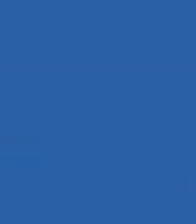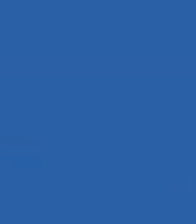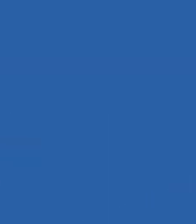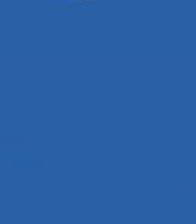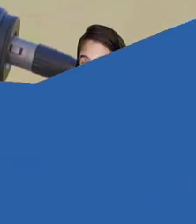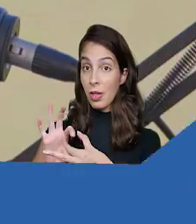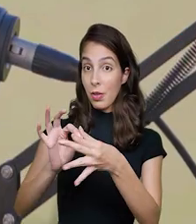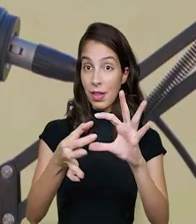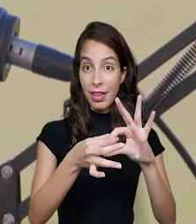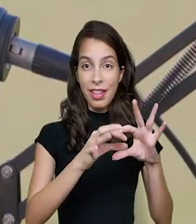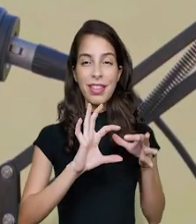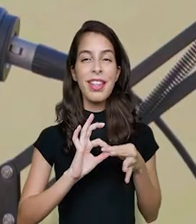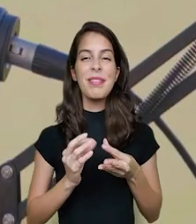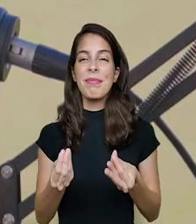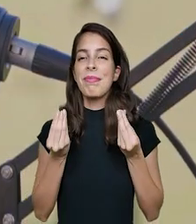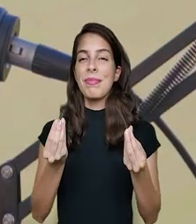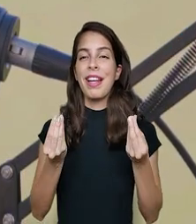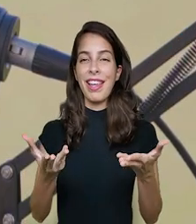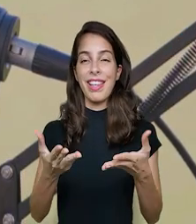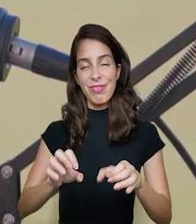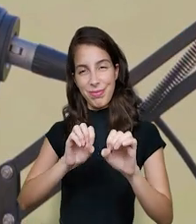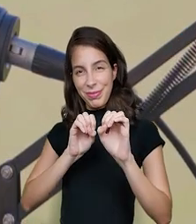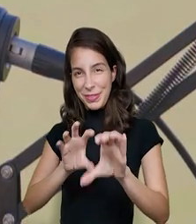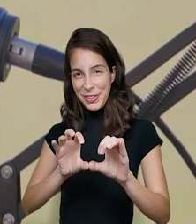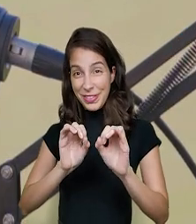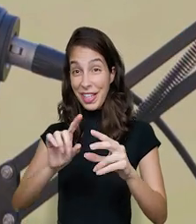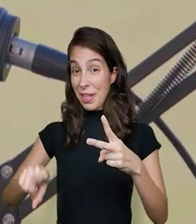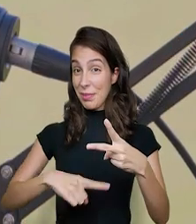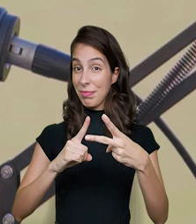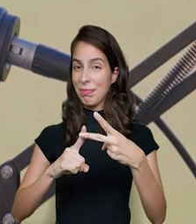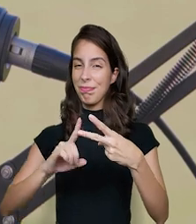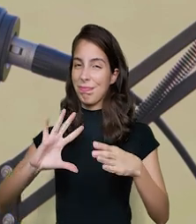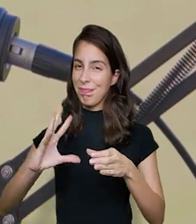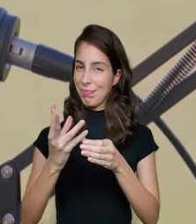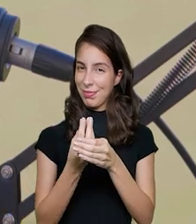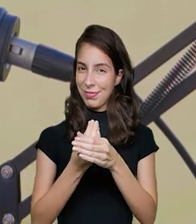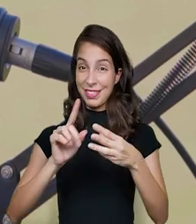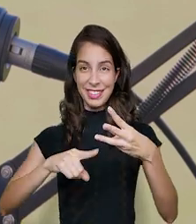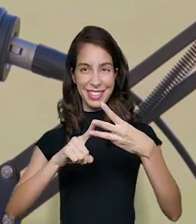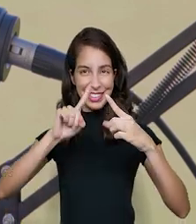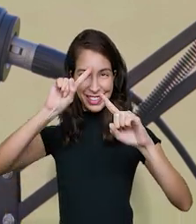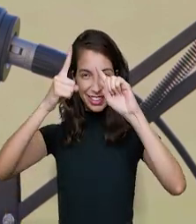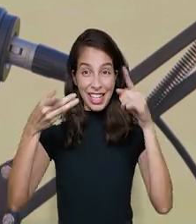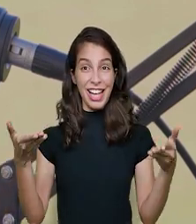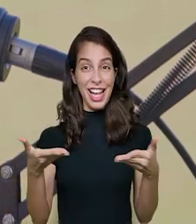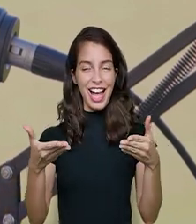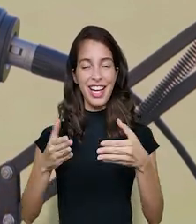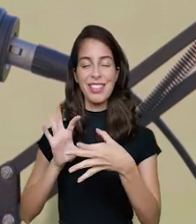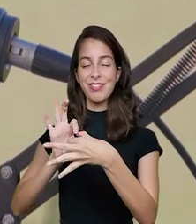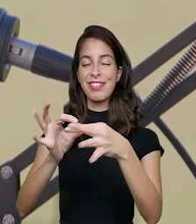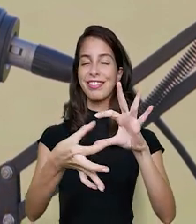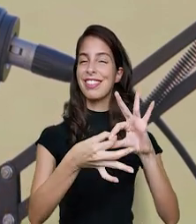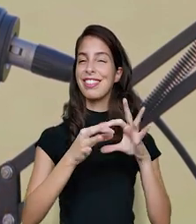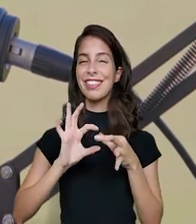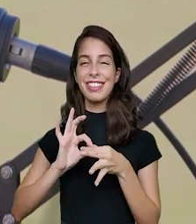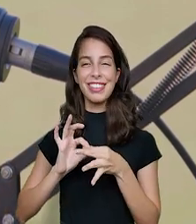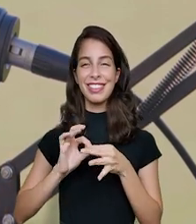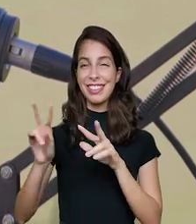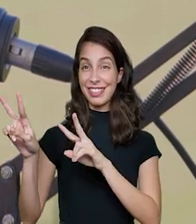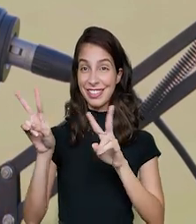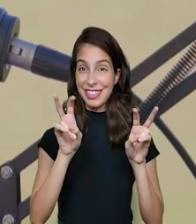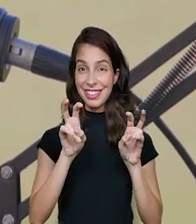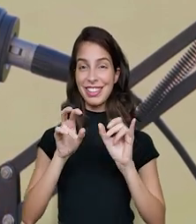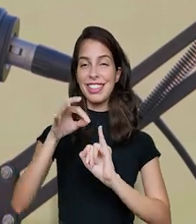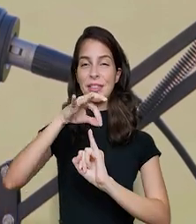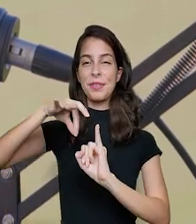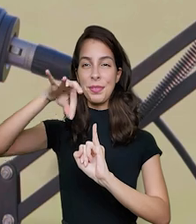conectar para educar incluir e Inovar Esse é o conexões ifs